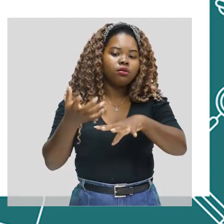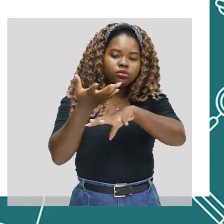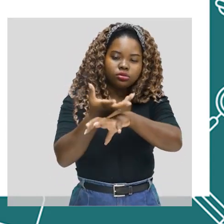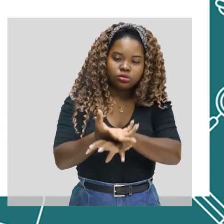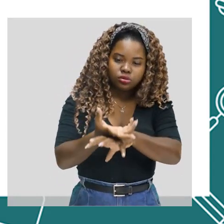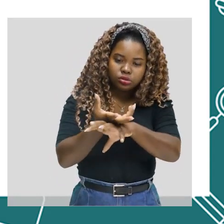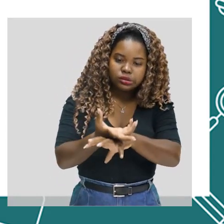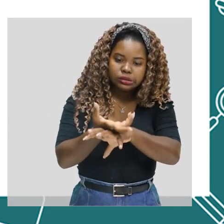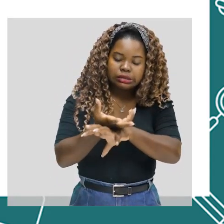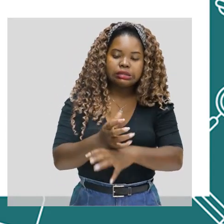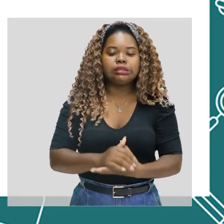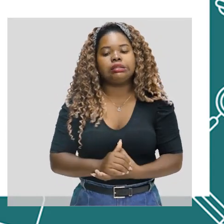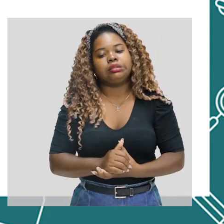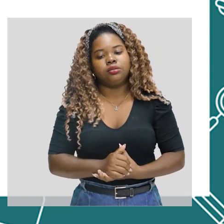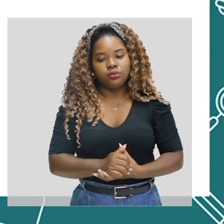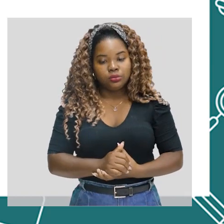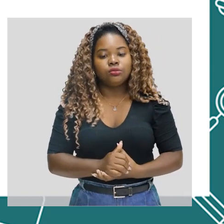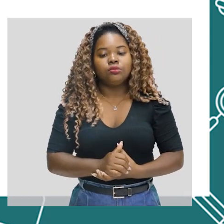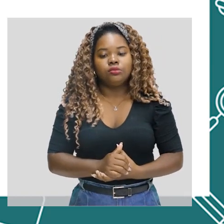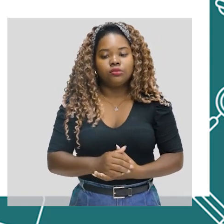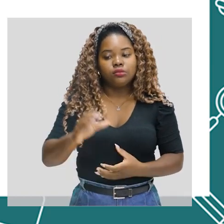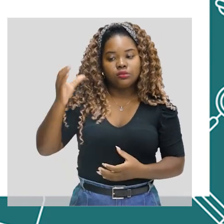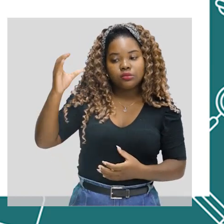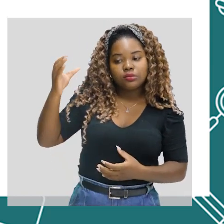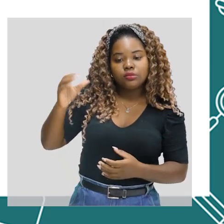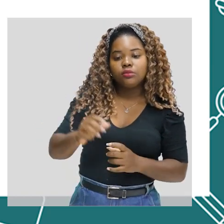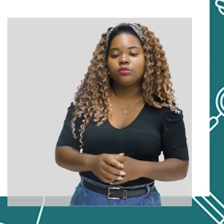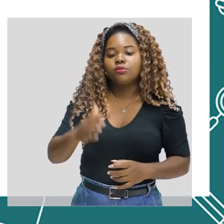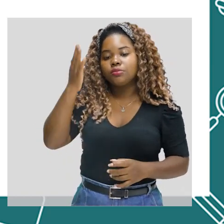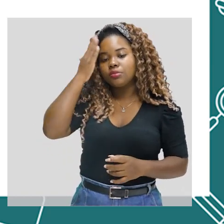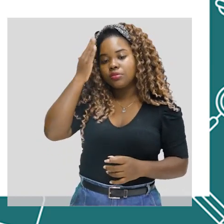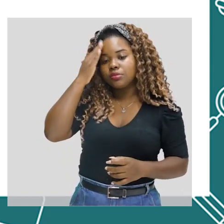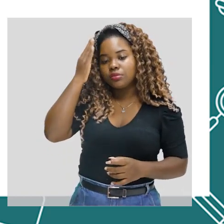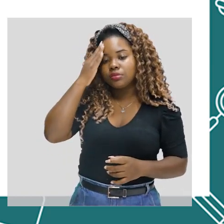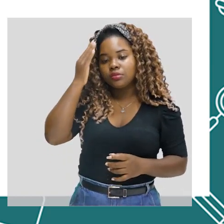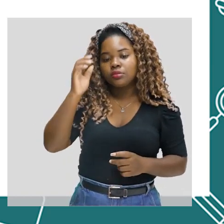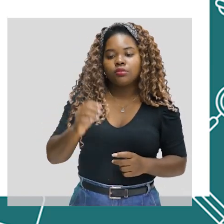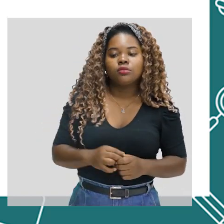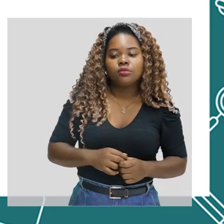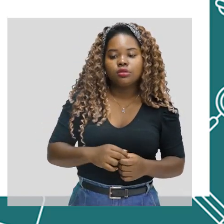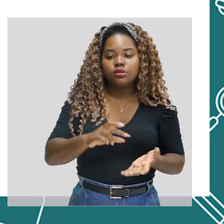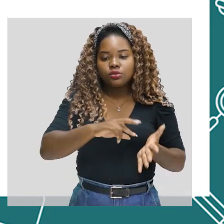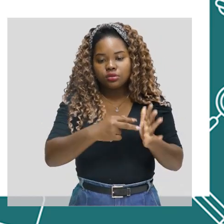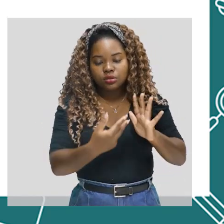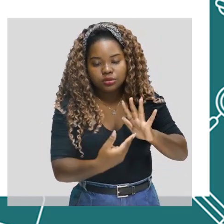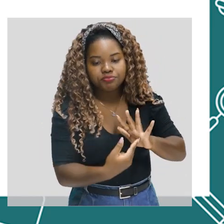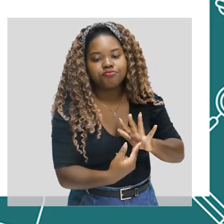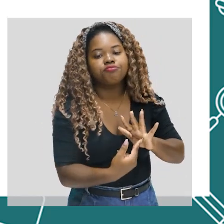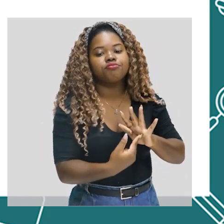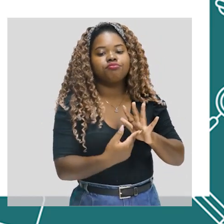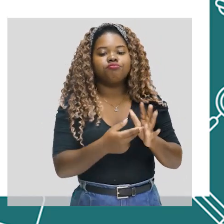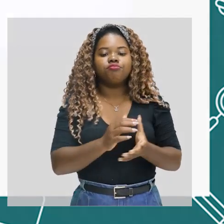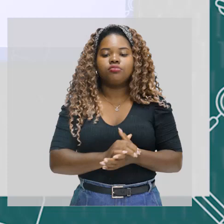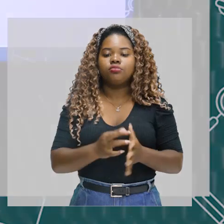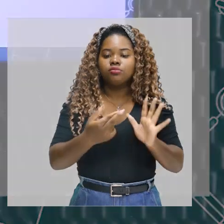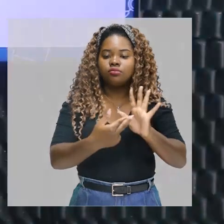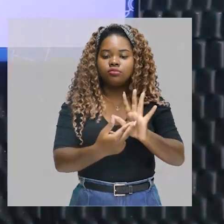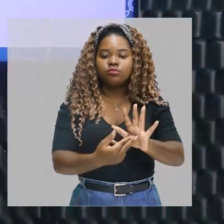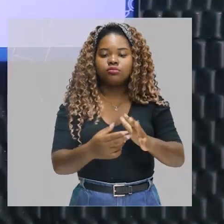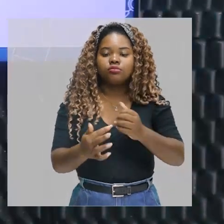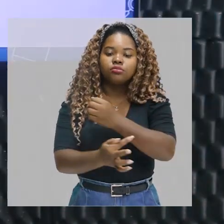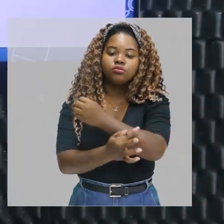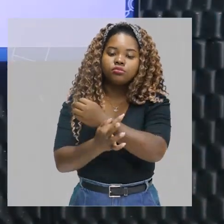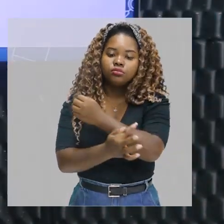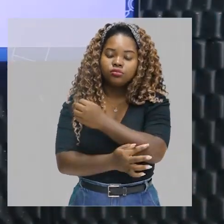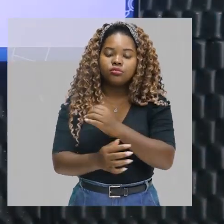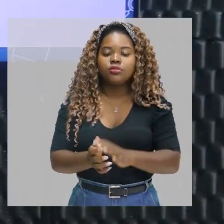essa parte da ciência, e a gente tem que entender o que ela é, certo? O que representa aí a física, certo?